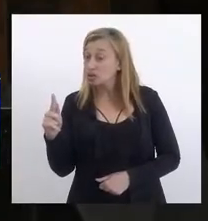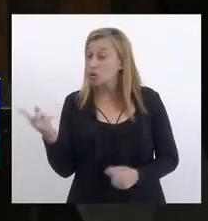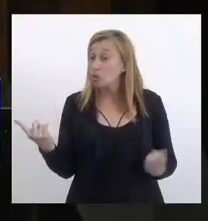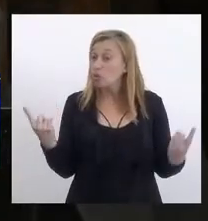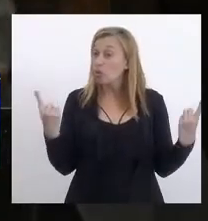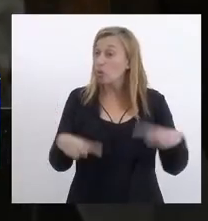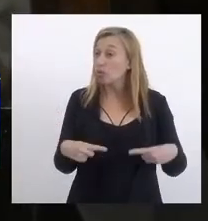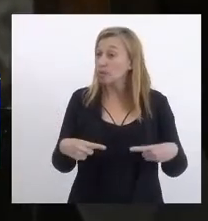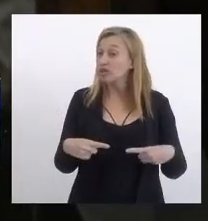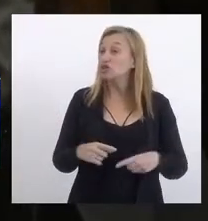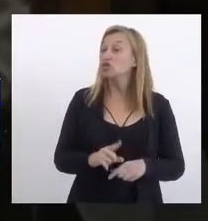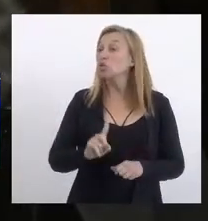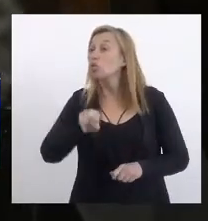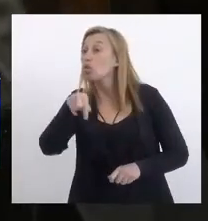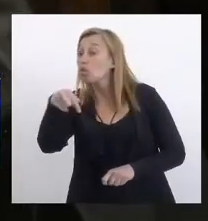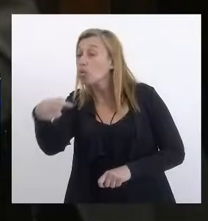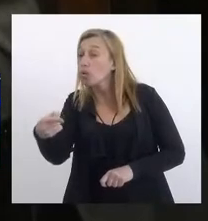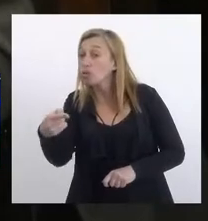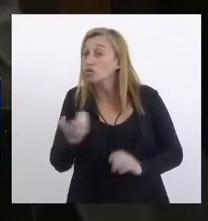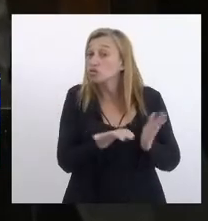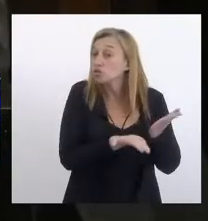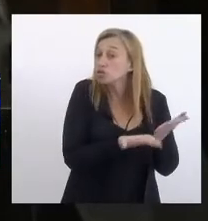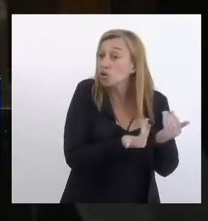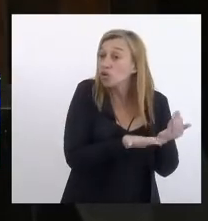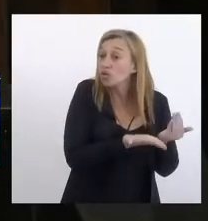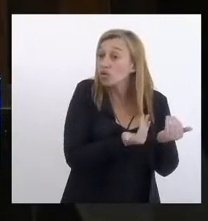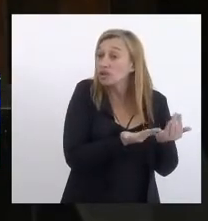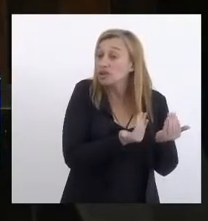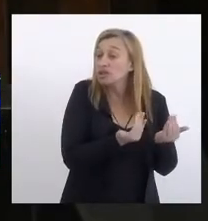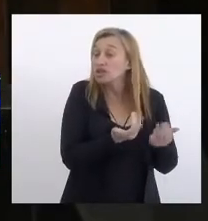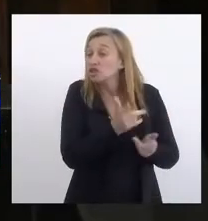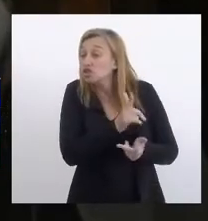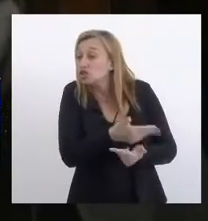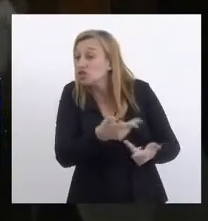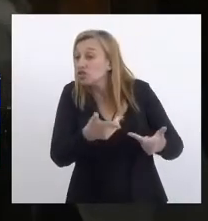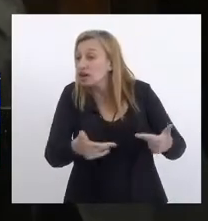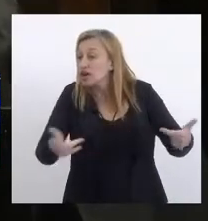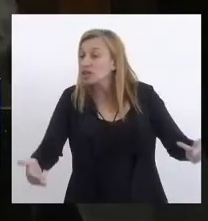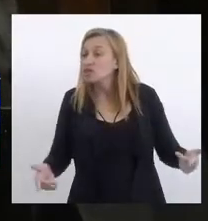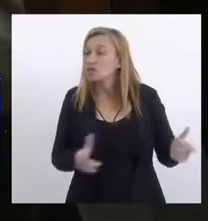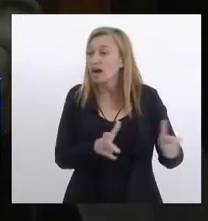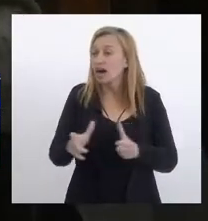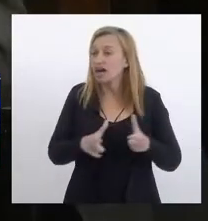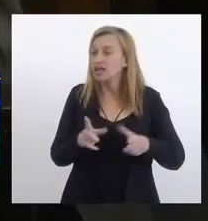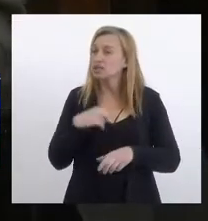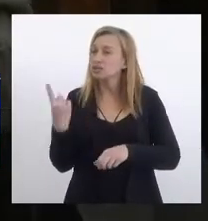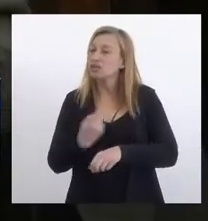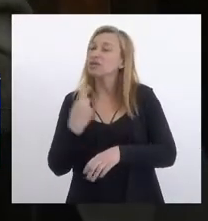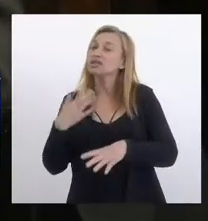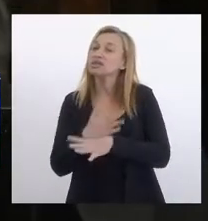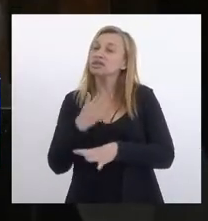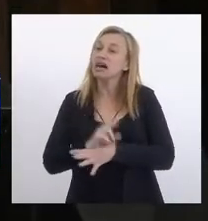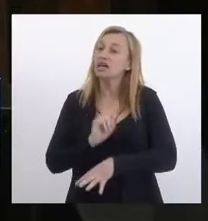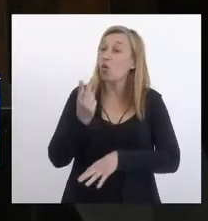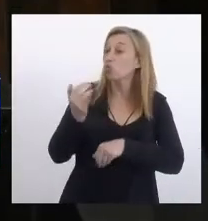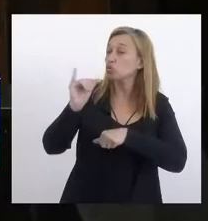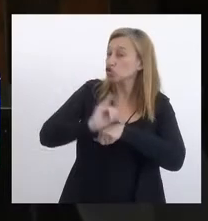competindo com outras juventudes das diversas regiões da nossa cidade, do nosso